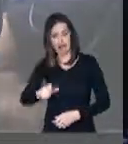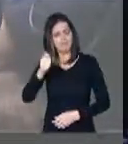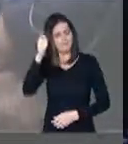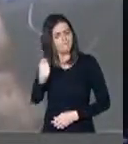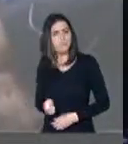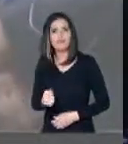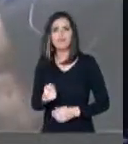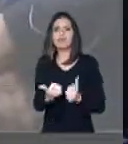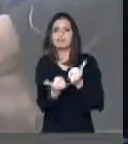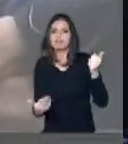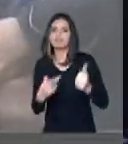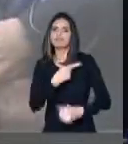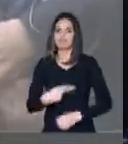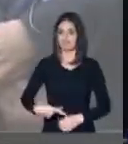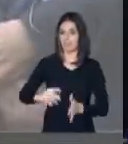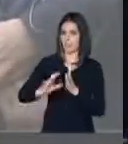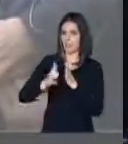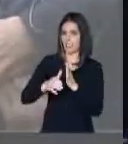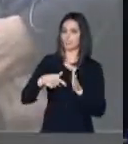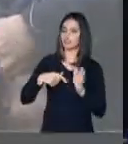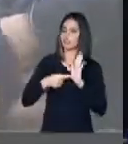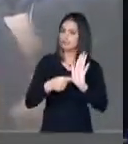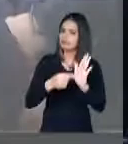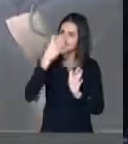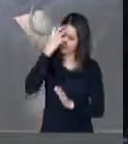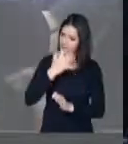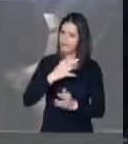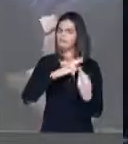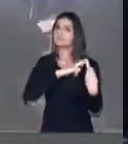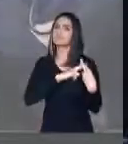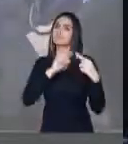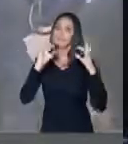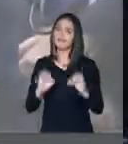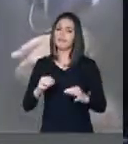conduzindo o partido, mostrando seriedade e responsabilidade, e